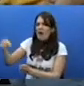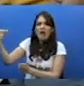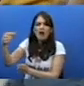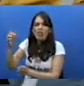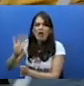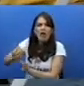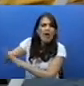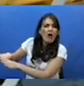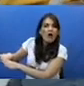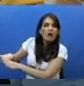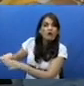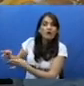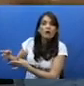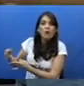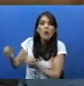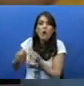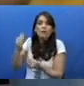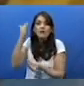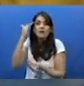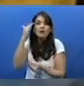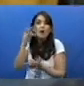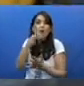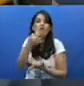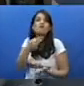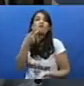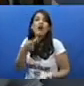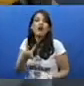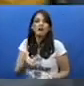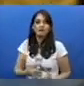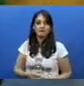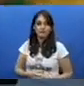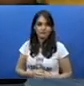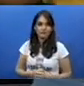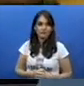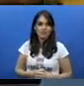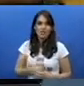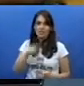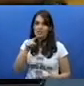vezes, não vai entender que aquilo é uma fala. Se você não colocar os